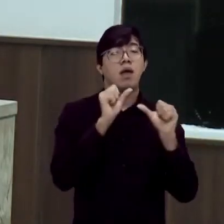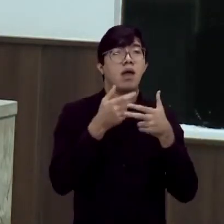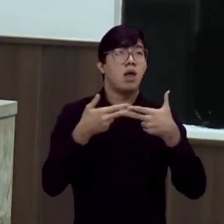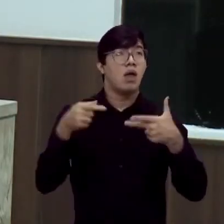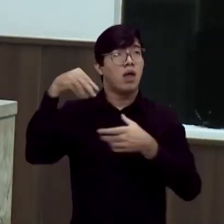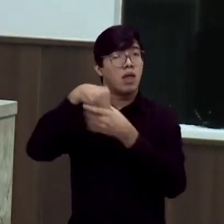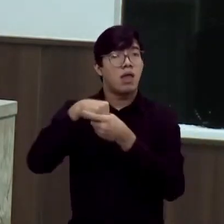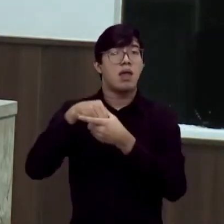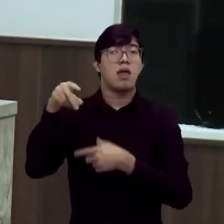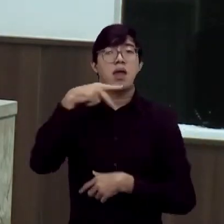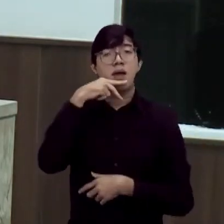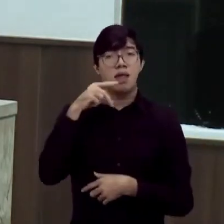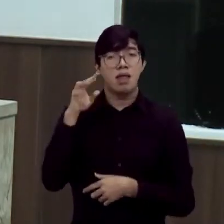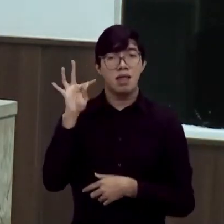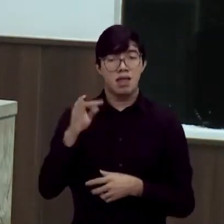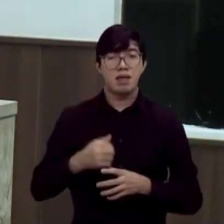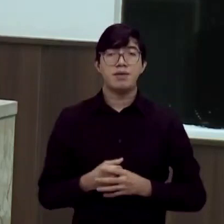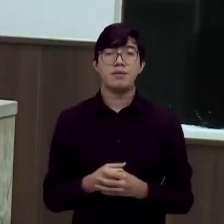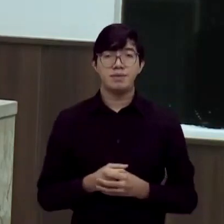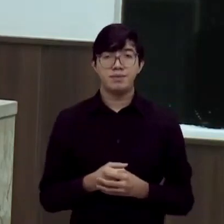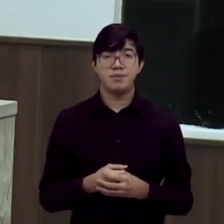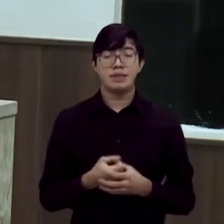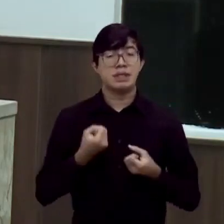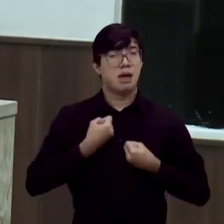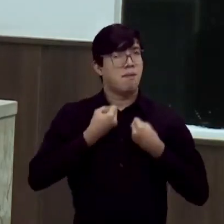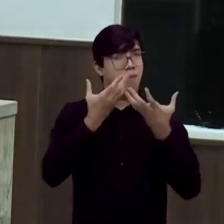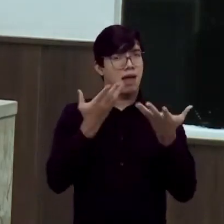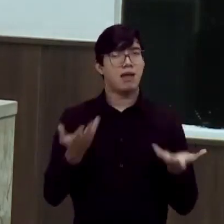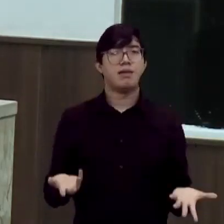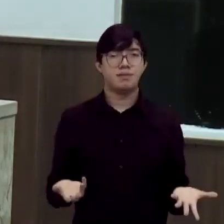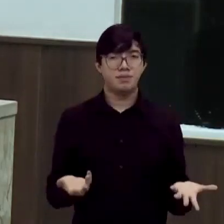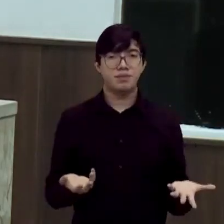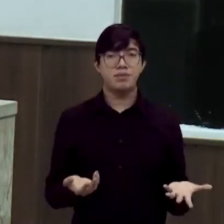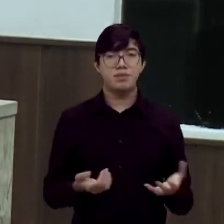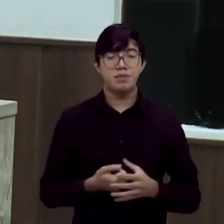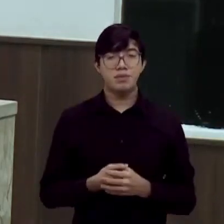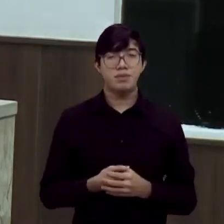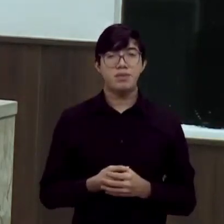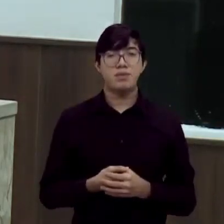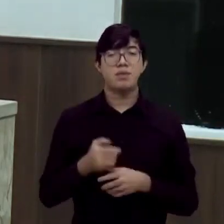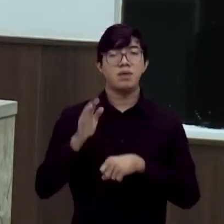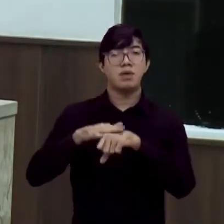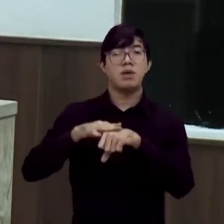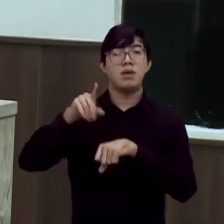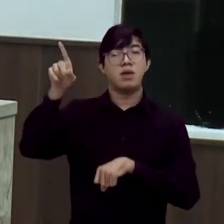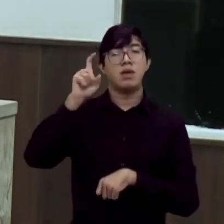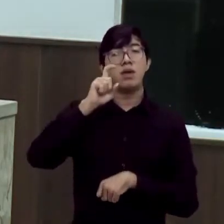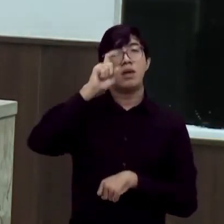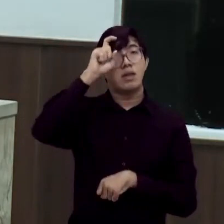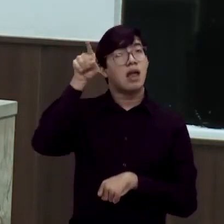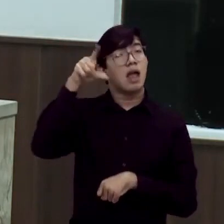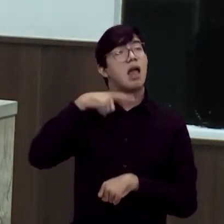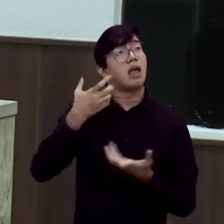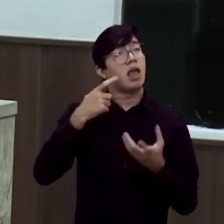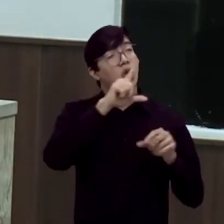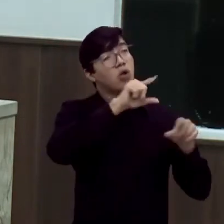Jorge. Lá errei eu de novo, eu não me controlo. Ainda mais com o pronunciamento de recompor o PDT, sem querer pegar as pessoas